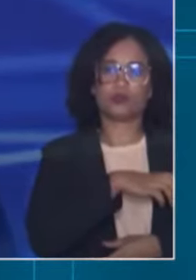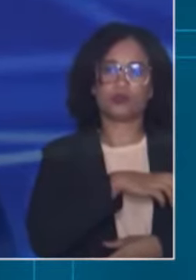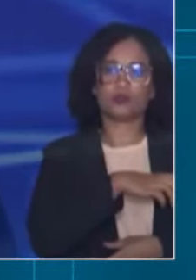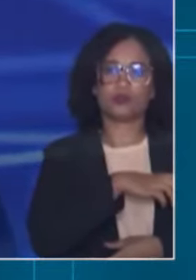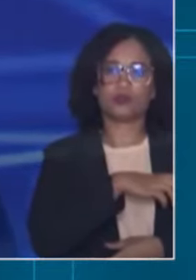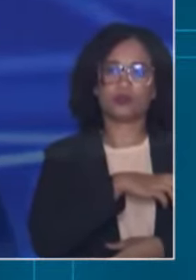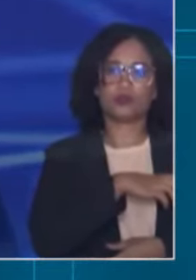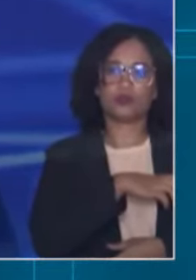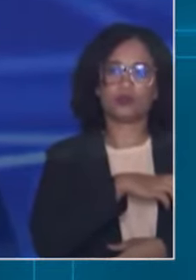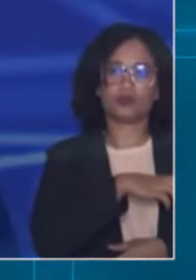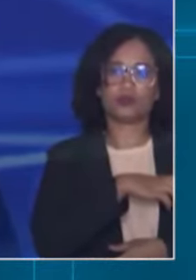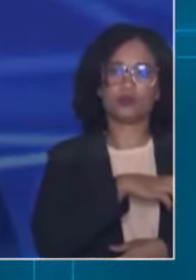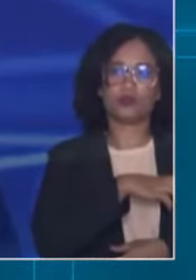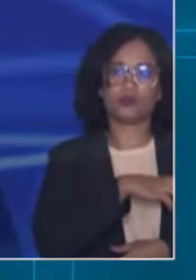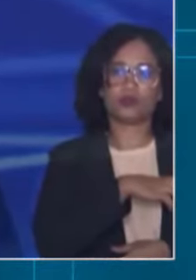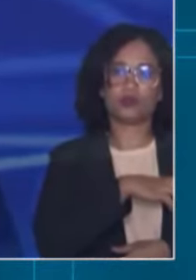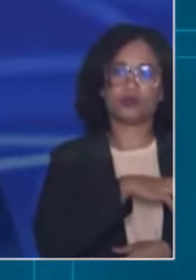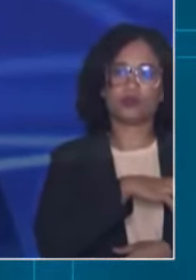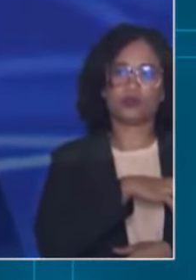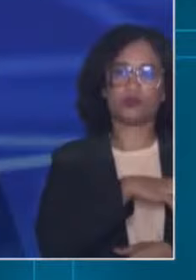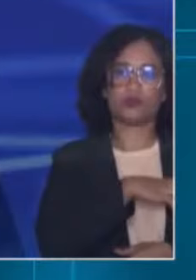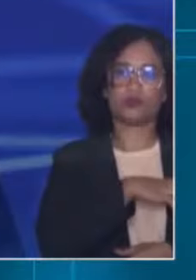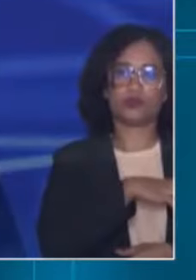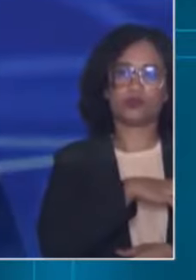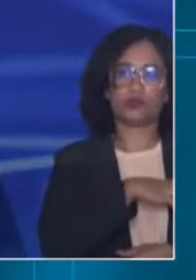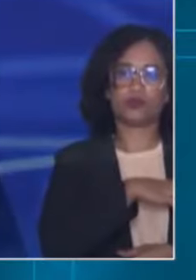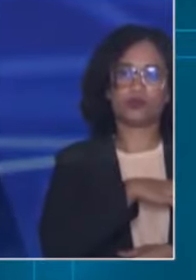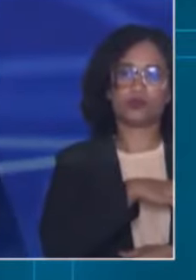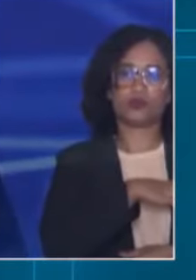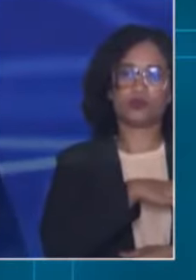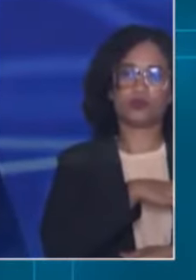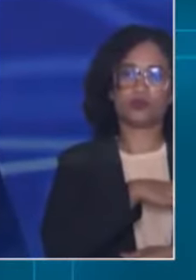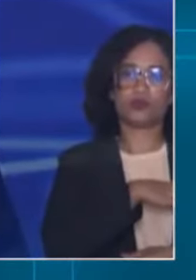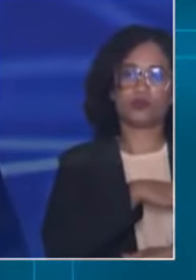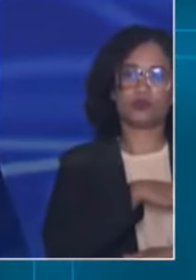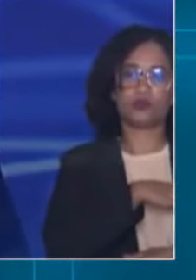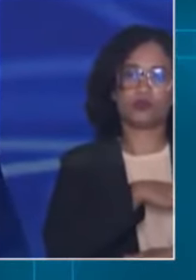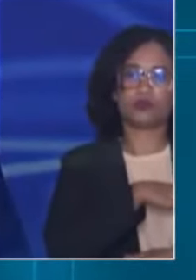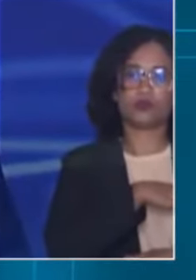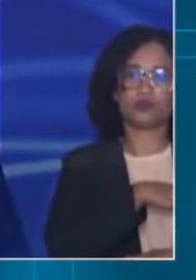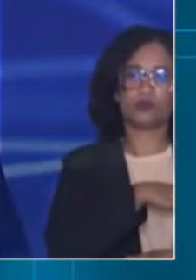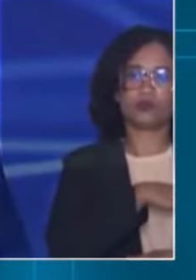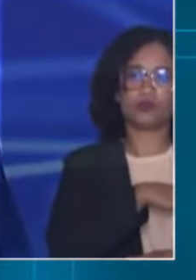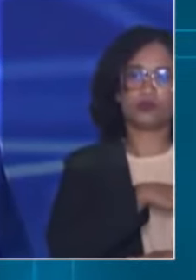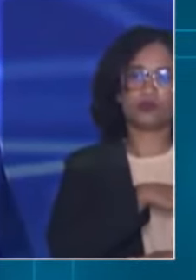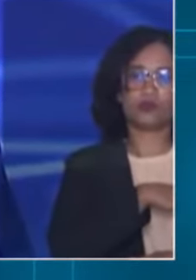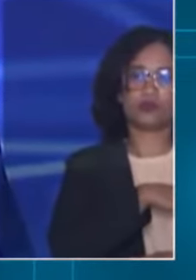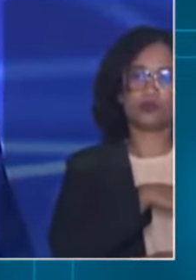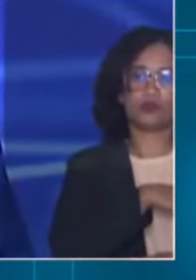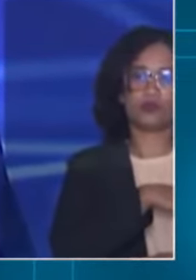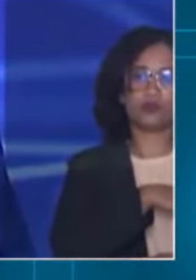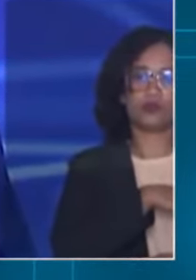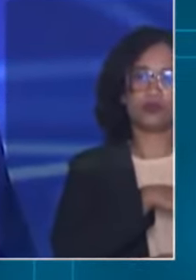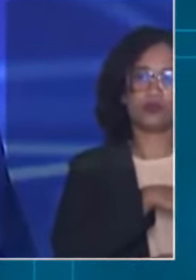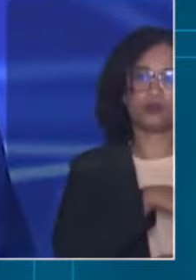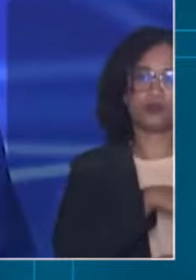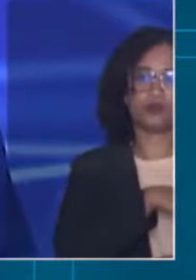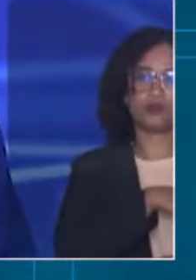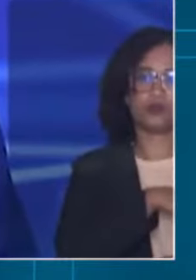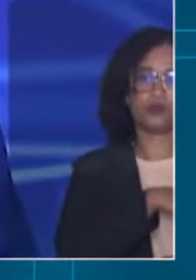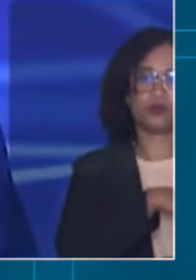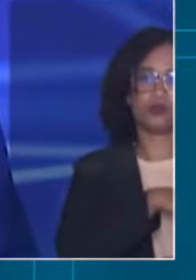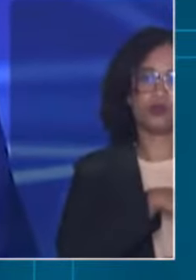ferro dentro da coligação, e aí, das forças de centro-esquerda, e aí foi um desastre,